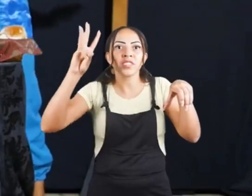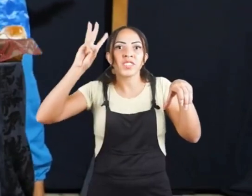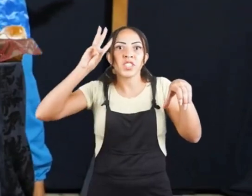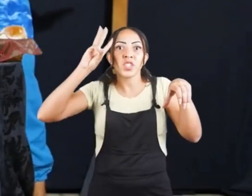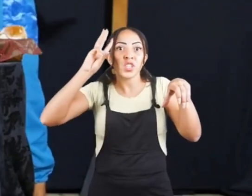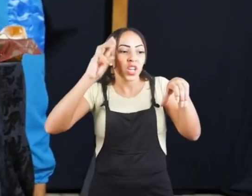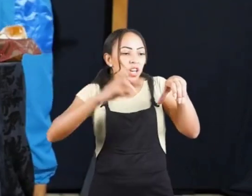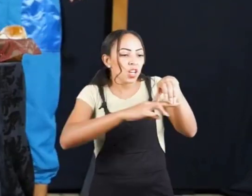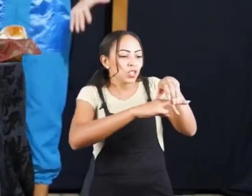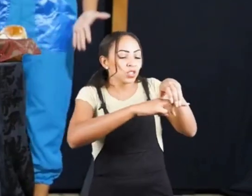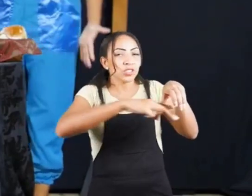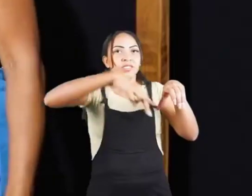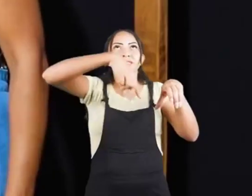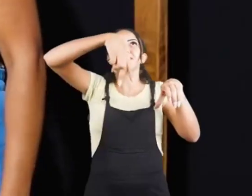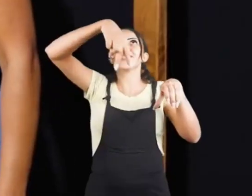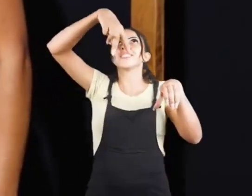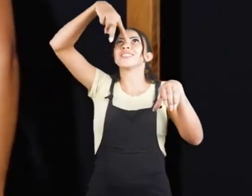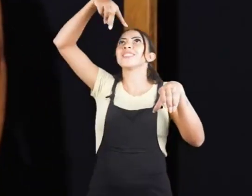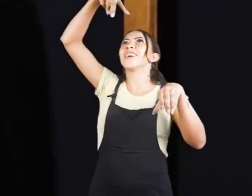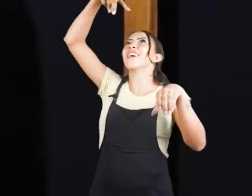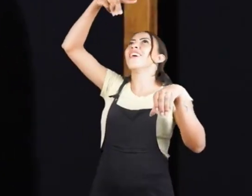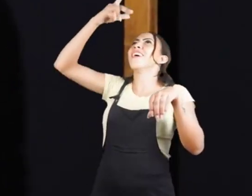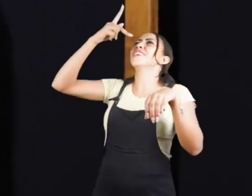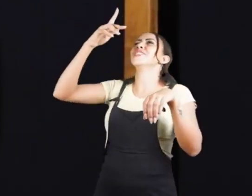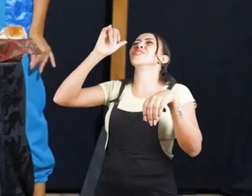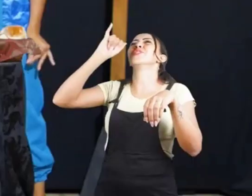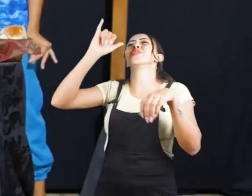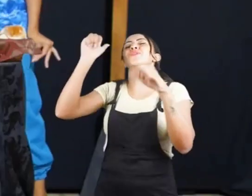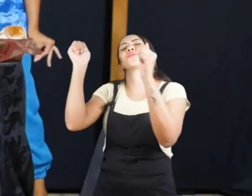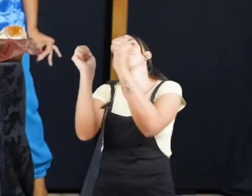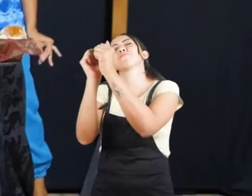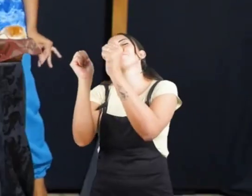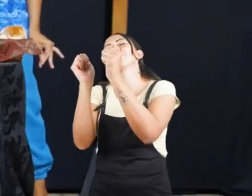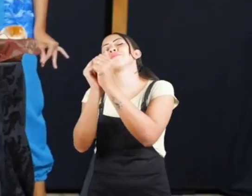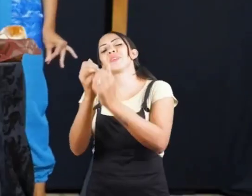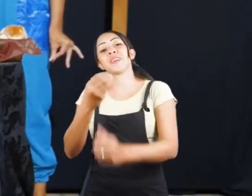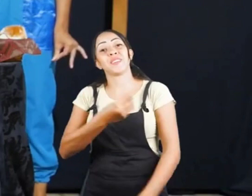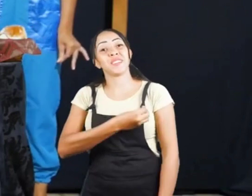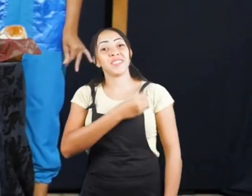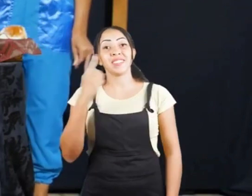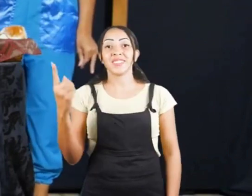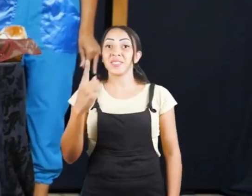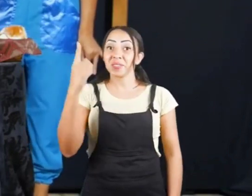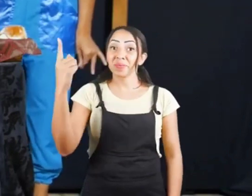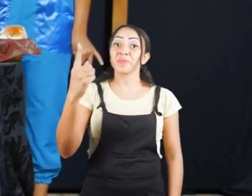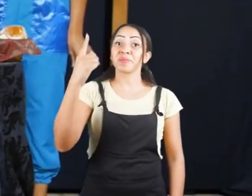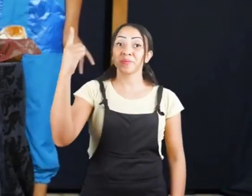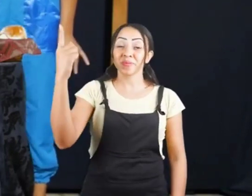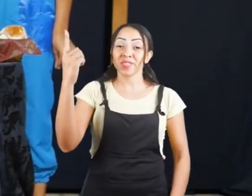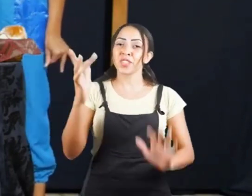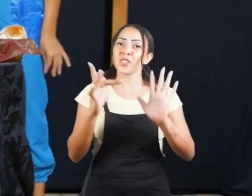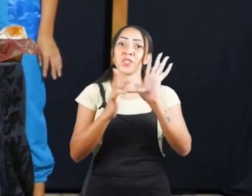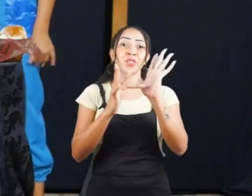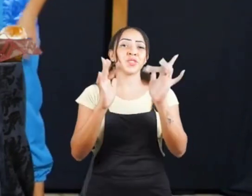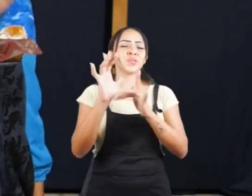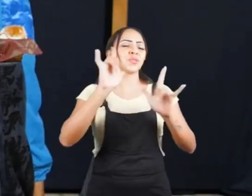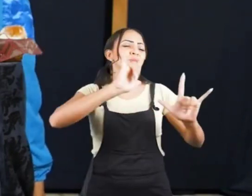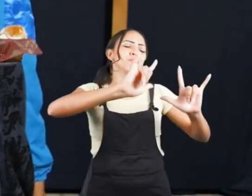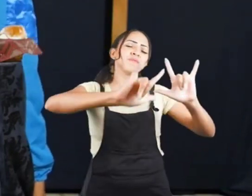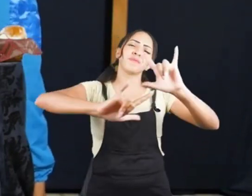para do Pai e vivia eternamente. Ele fez tudo isso por amor de nós,